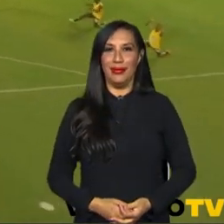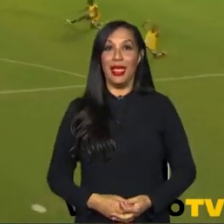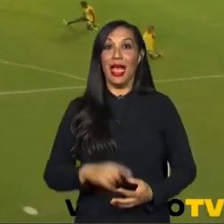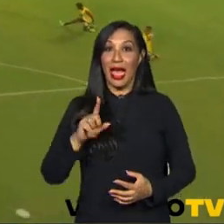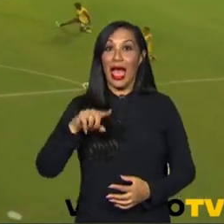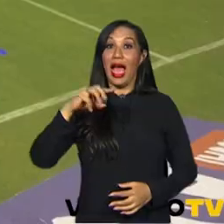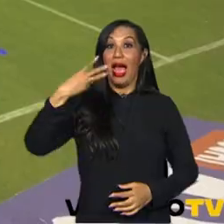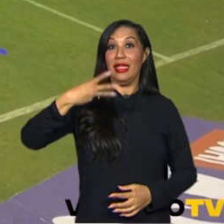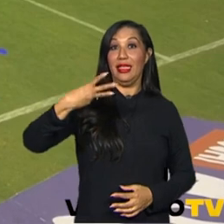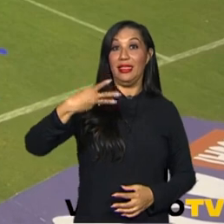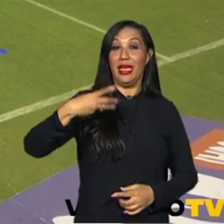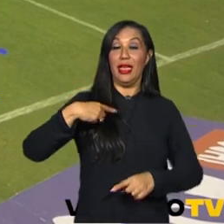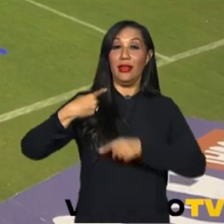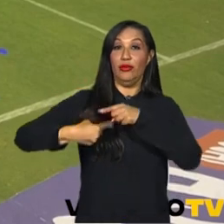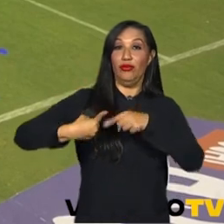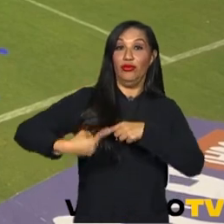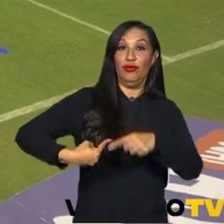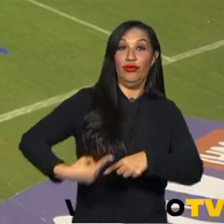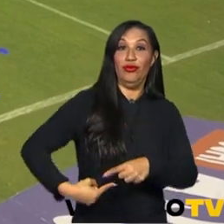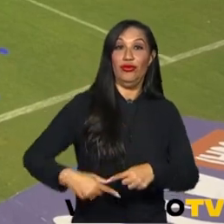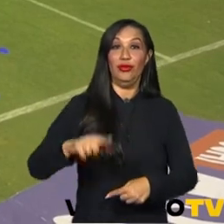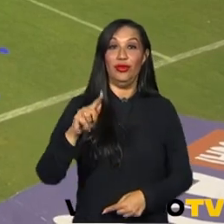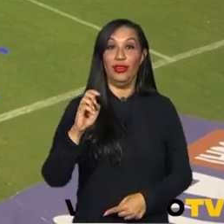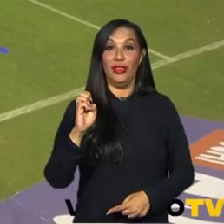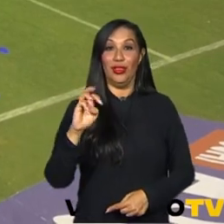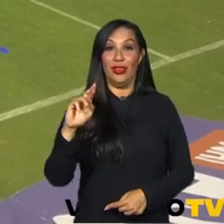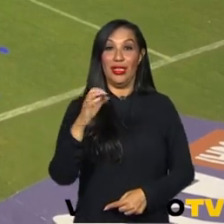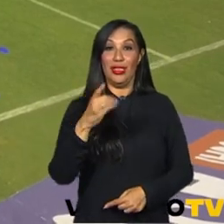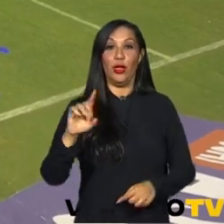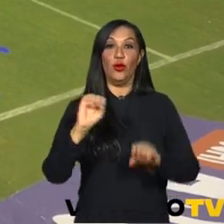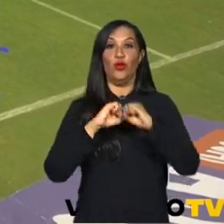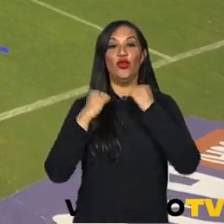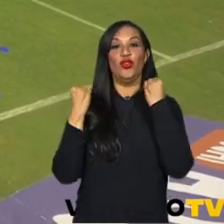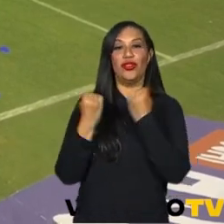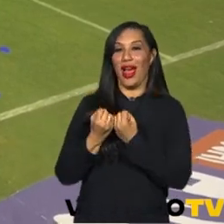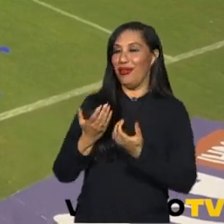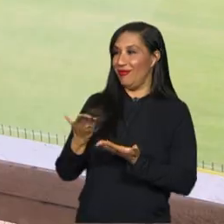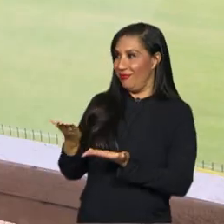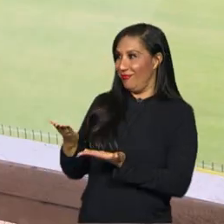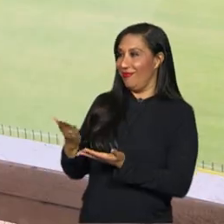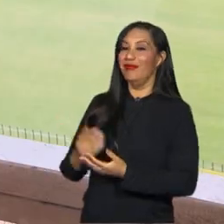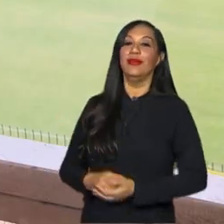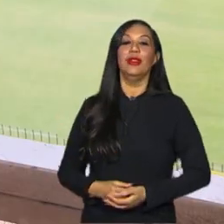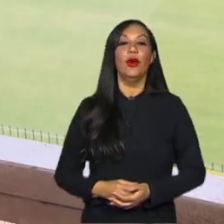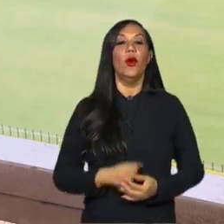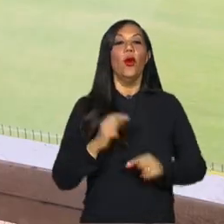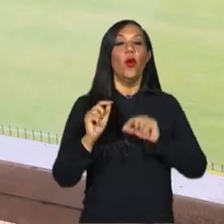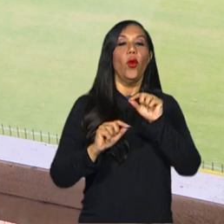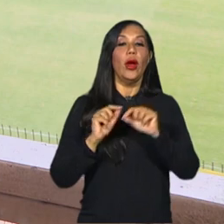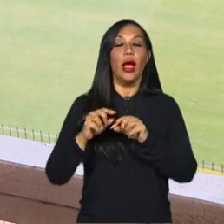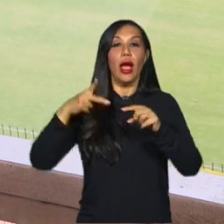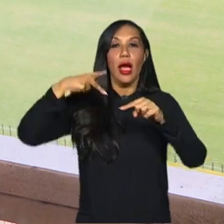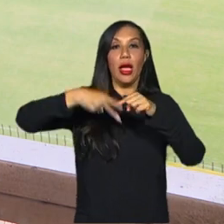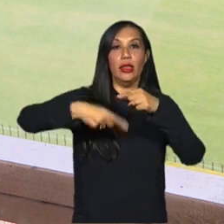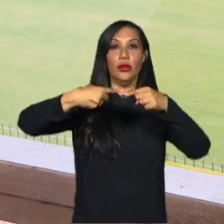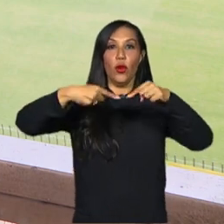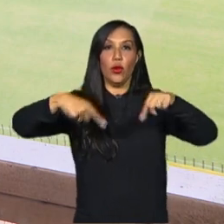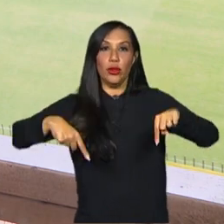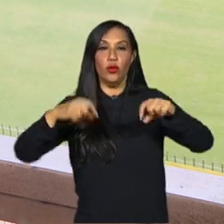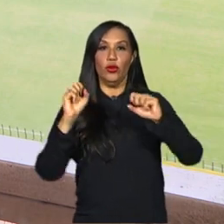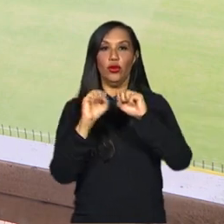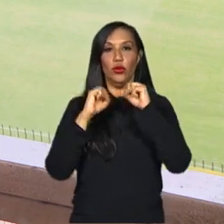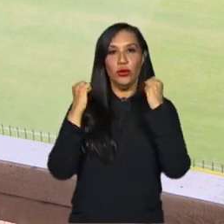Essa é a terceira geração do Estádio Raulino de Oliveira, onde nós estamos. E com a inauguração do